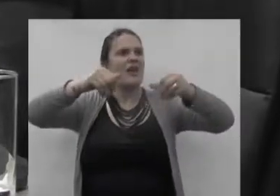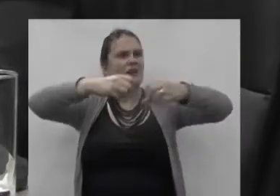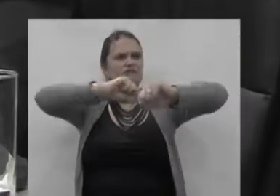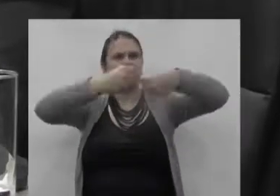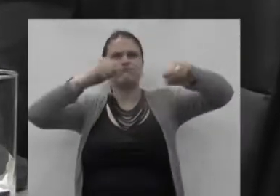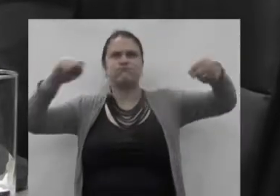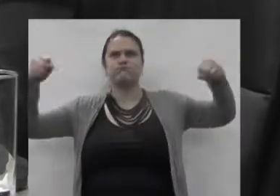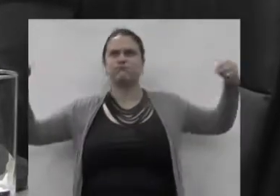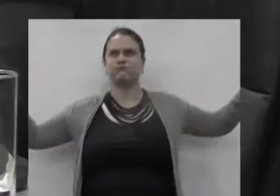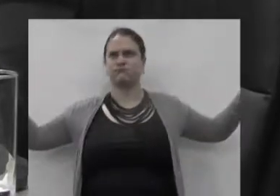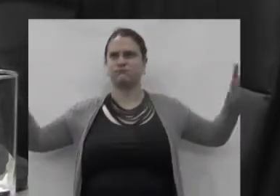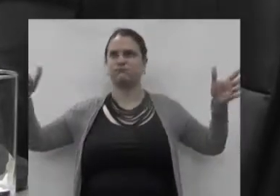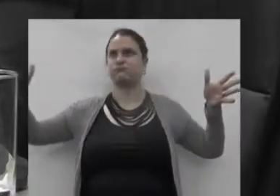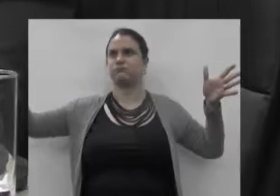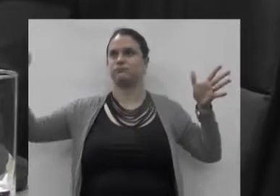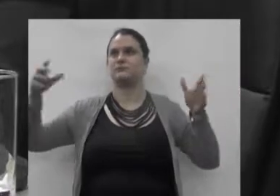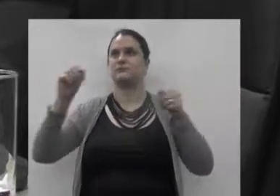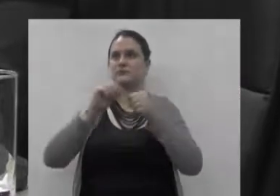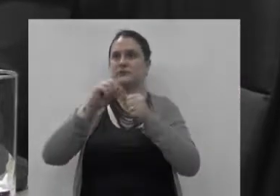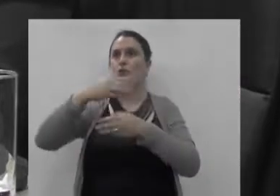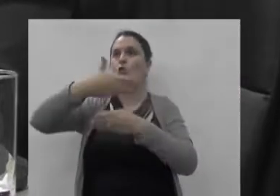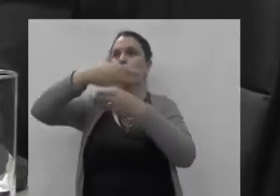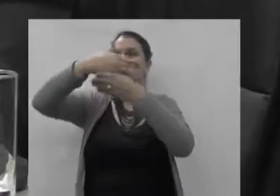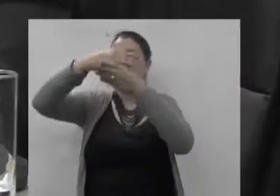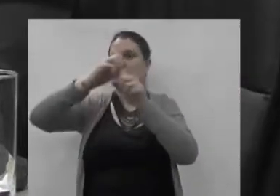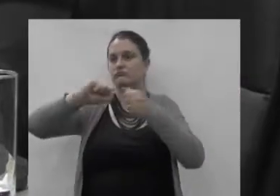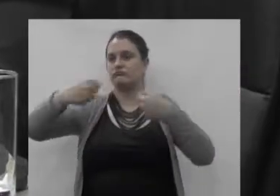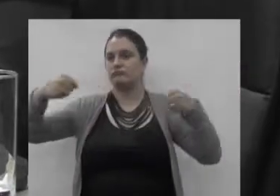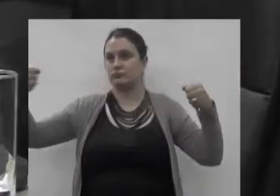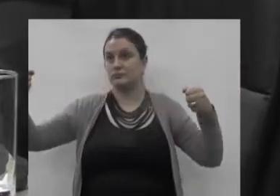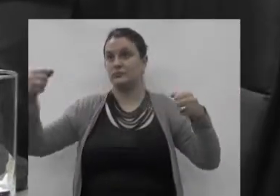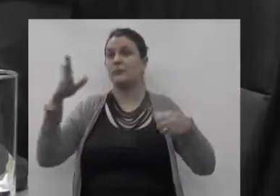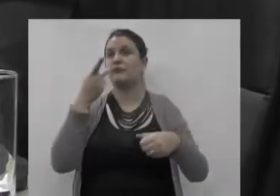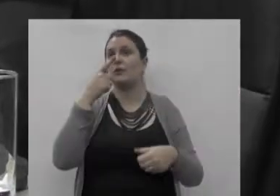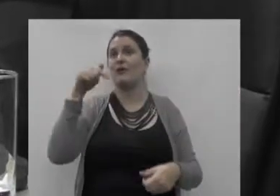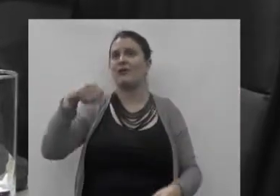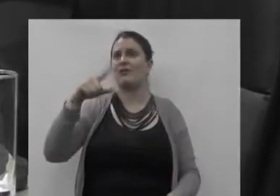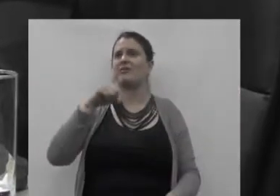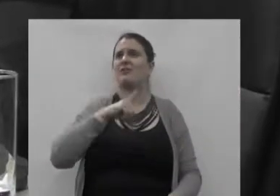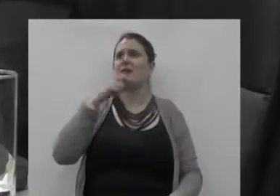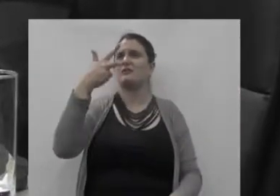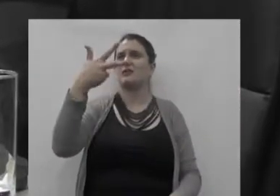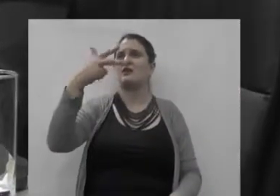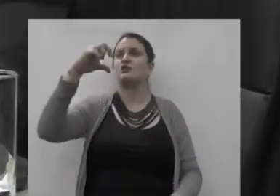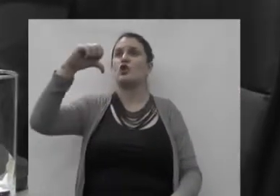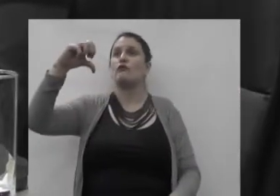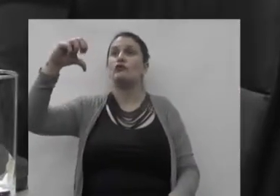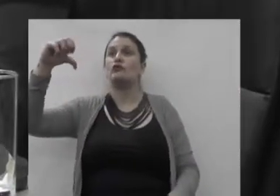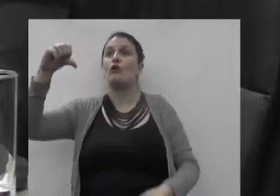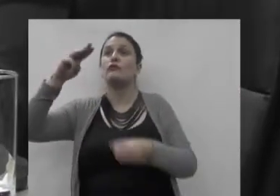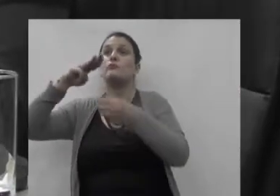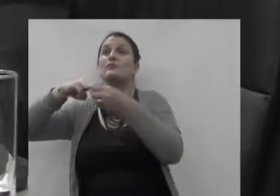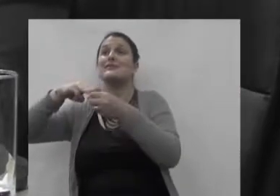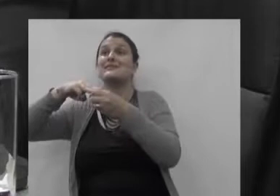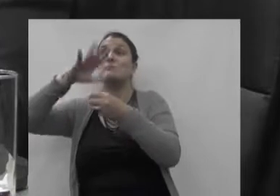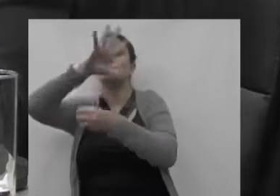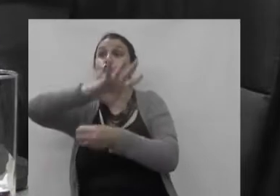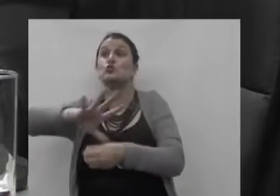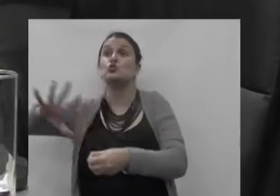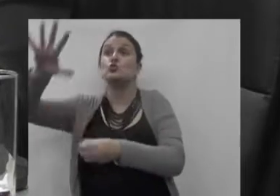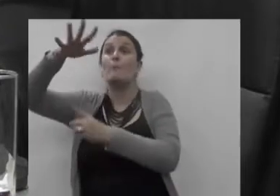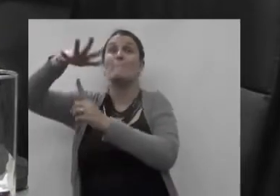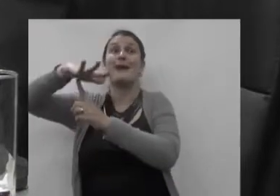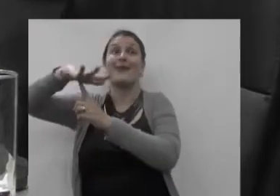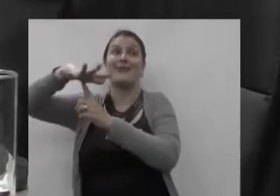199, o que ele entende, ou seja, eram 200. Nós temos 399 municípios, quem for para a fila